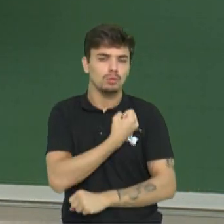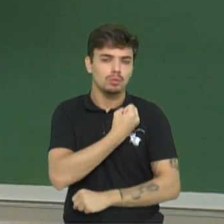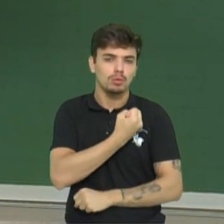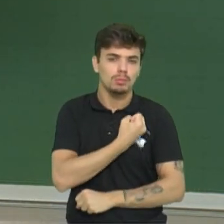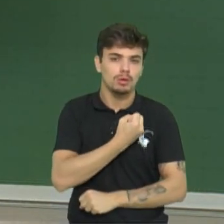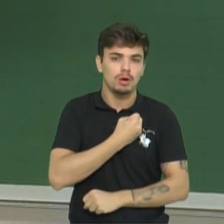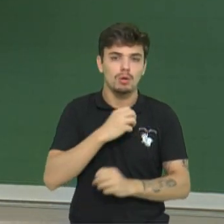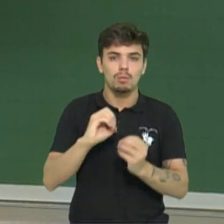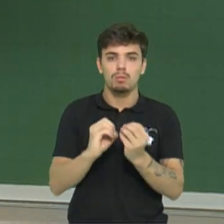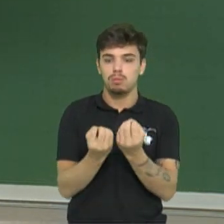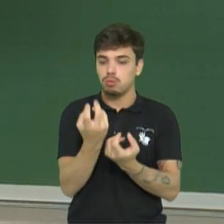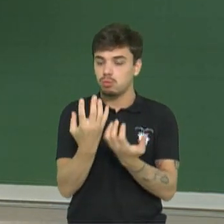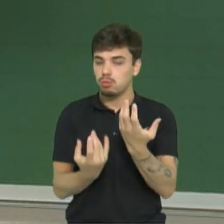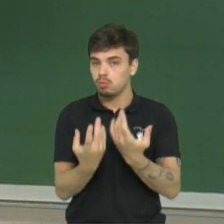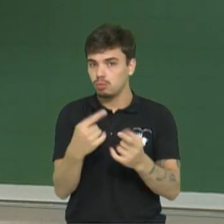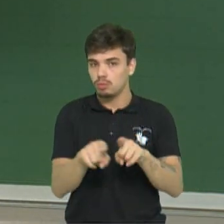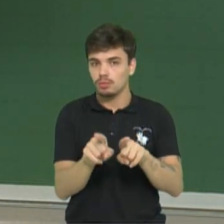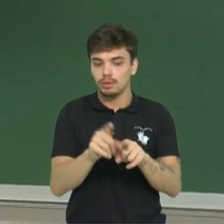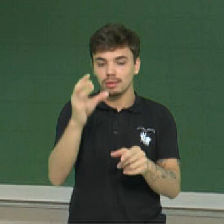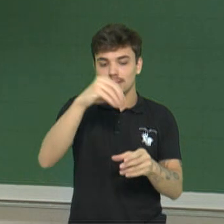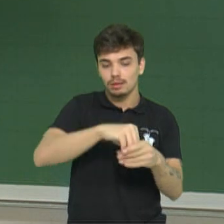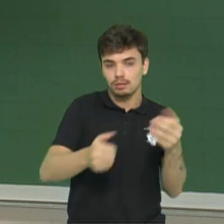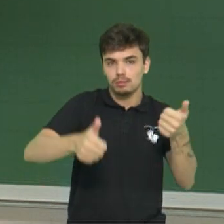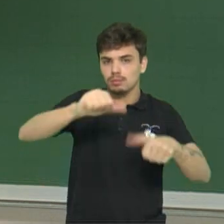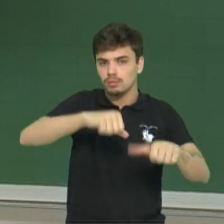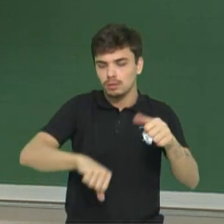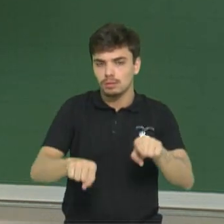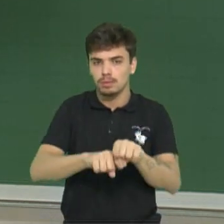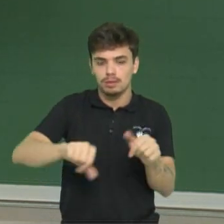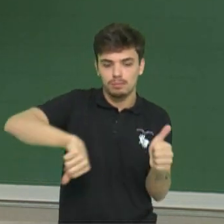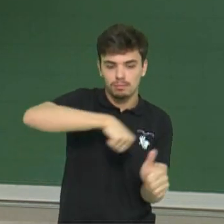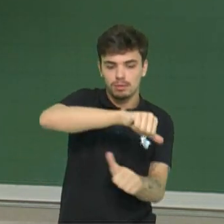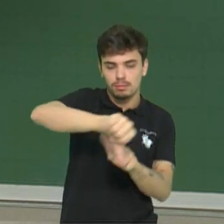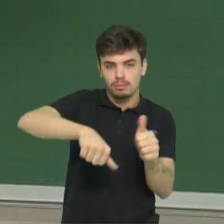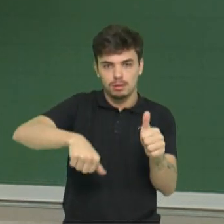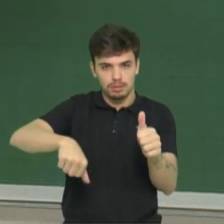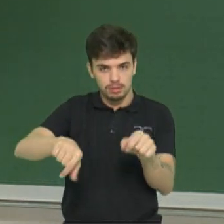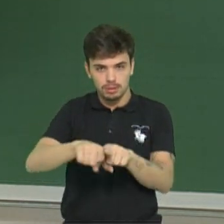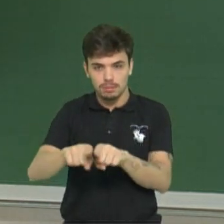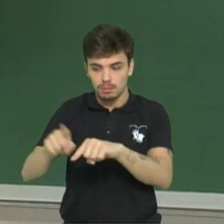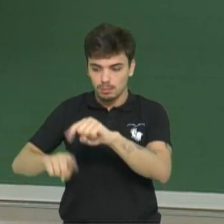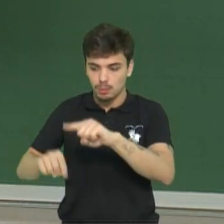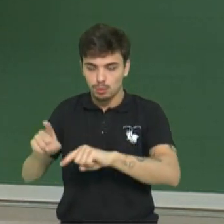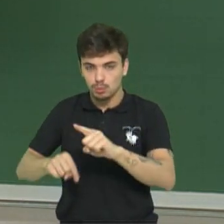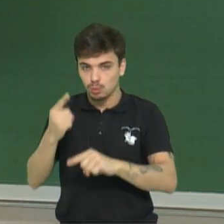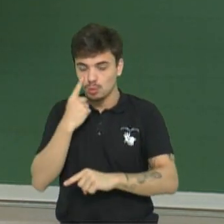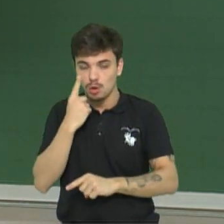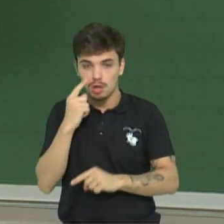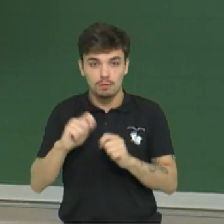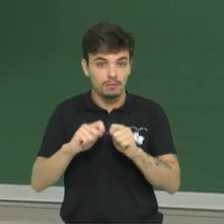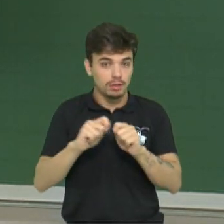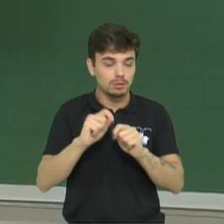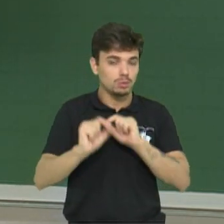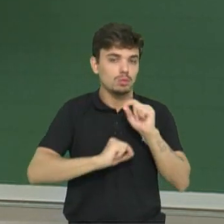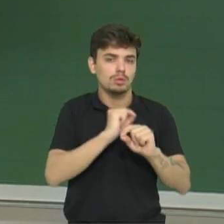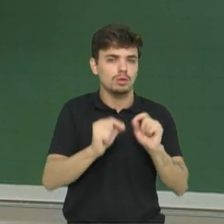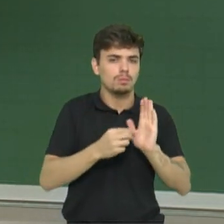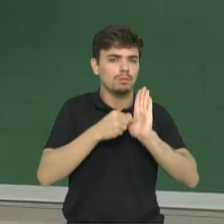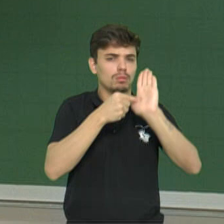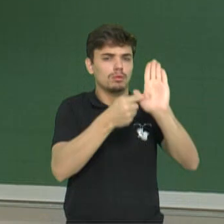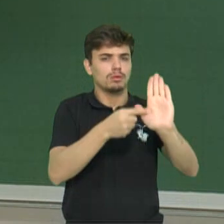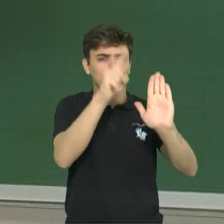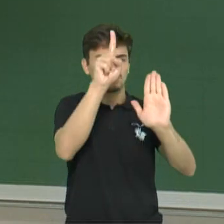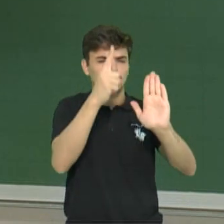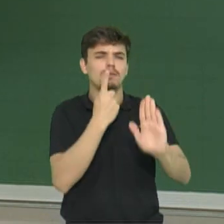dos elementos dentro das substâncias, tanto do reagente quanto dos produtos. Então, eu estou fazendo aqui, colocando lá em cima